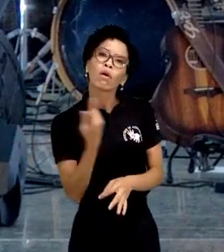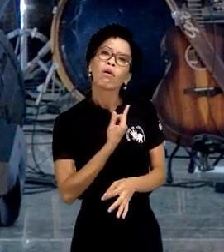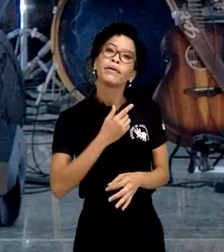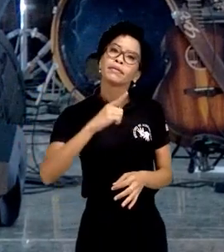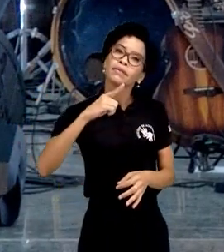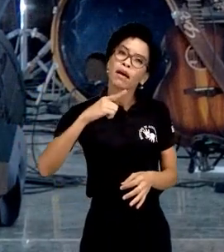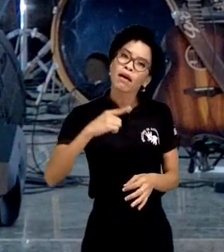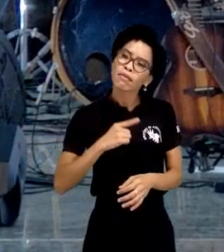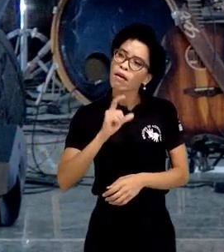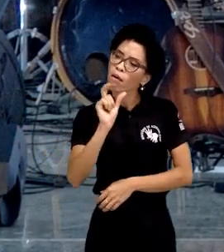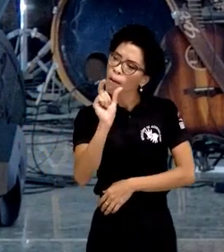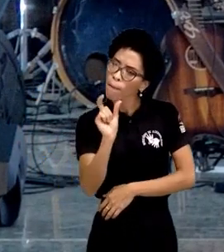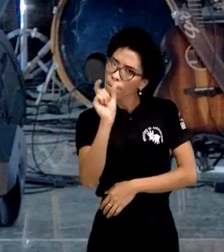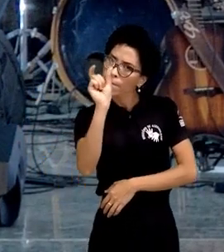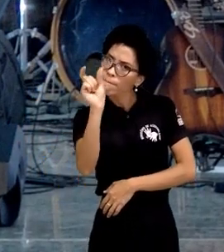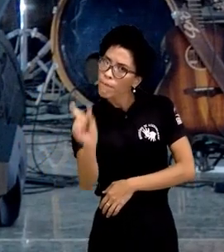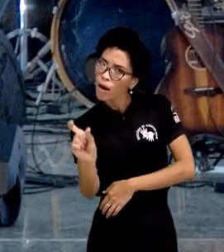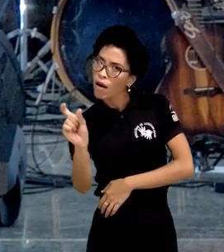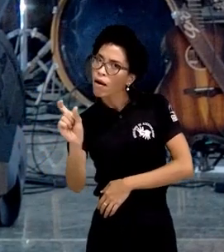nós trabalhamos,